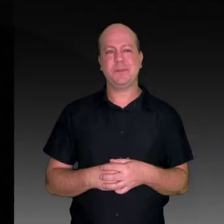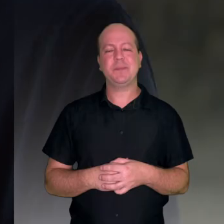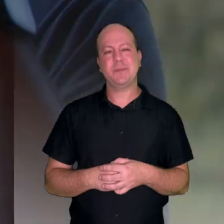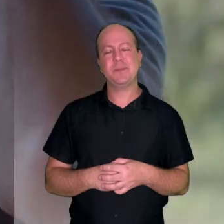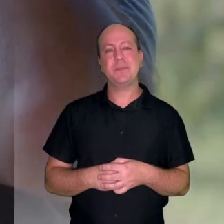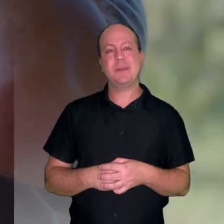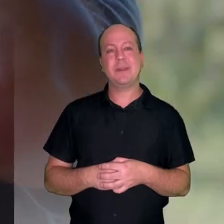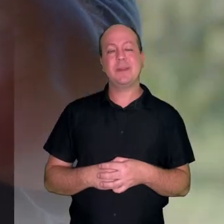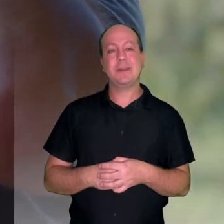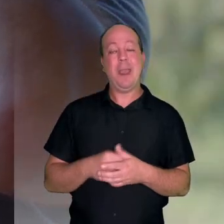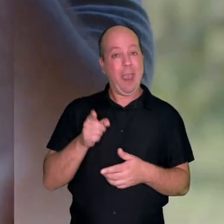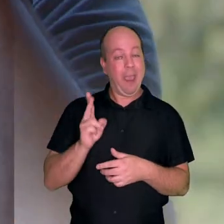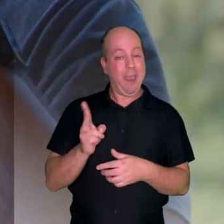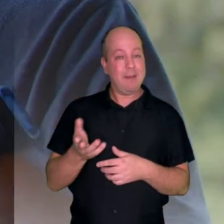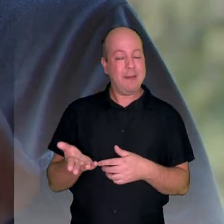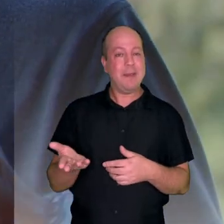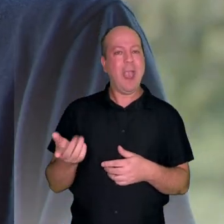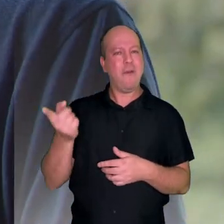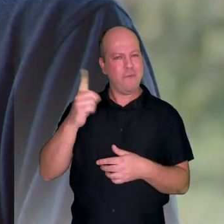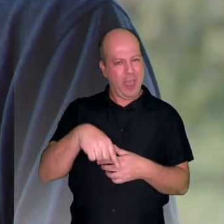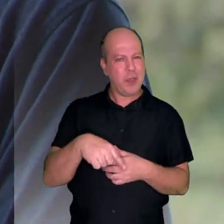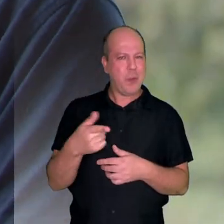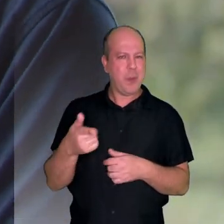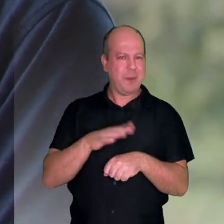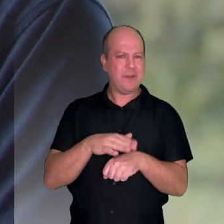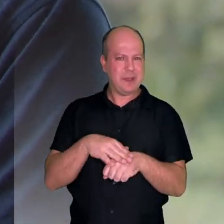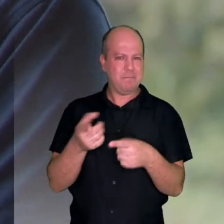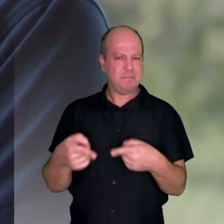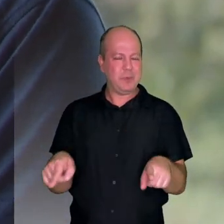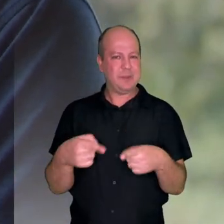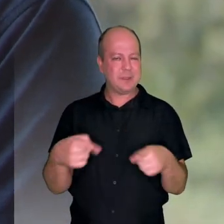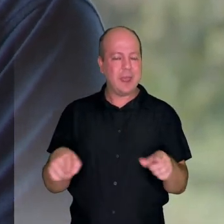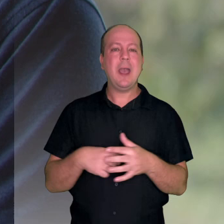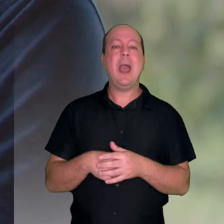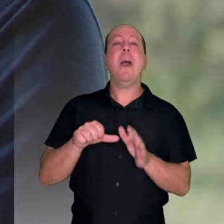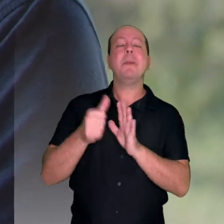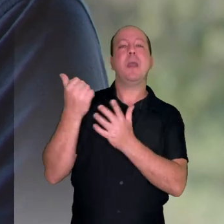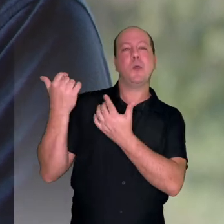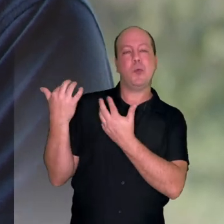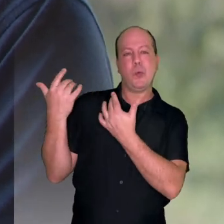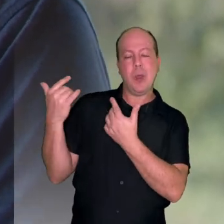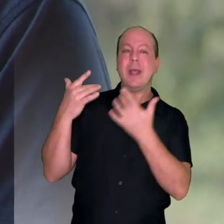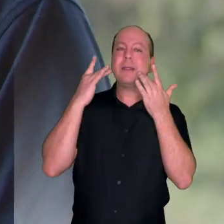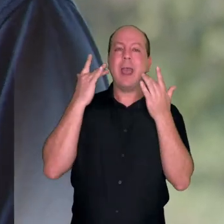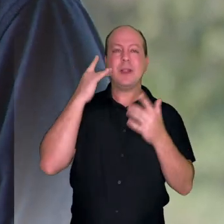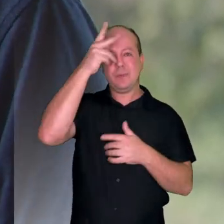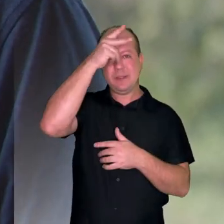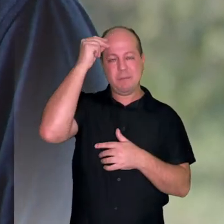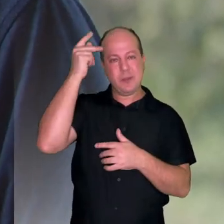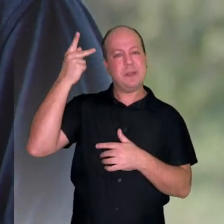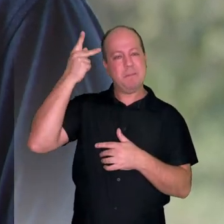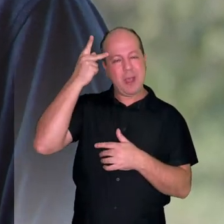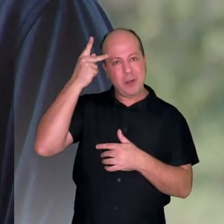né? E ele veio para tocar, ele era a primeira flauta da Orquestra do Teatro Municipal